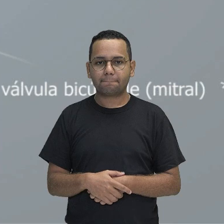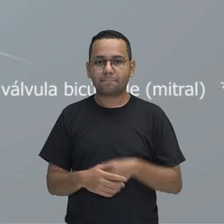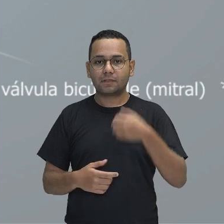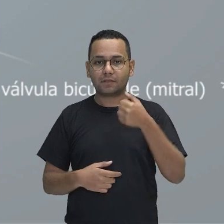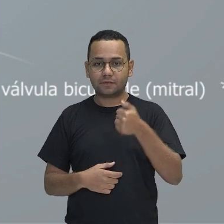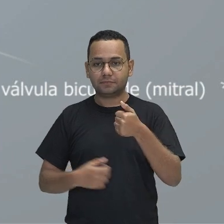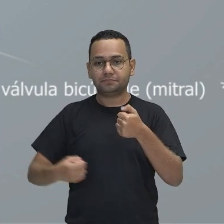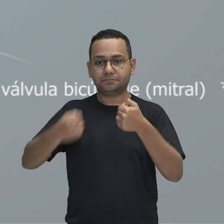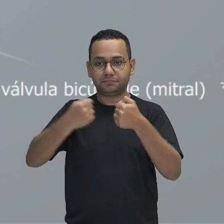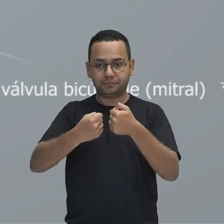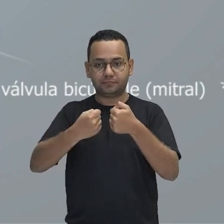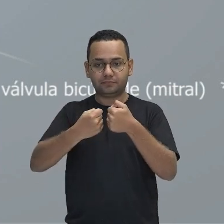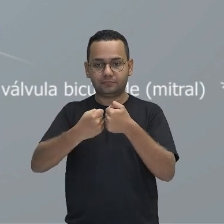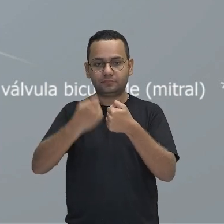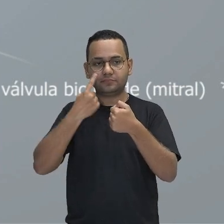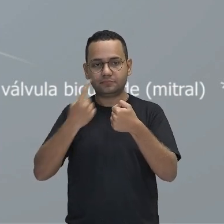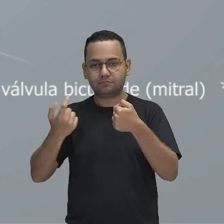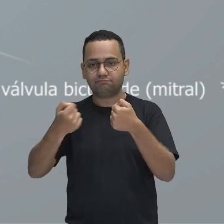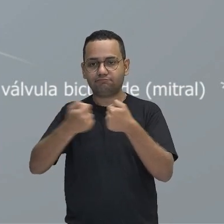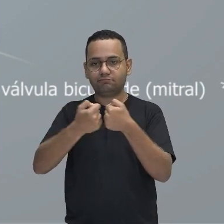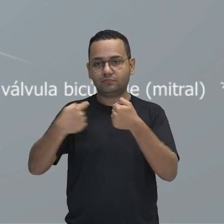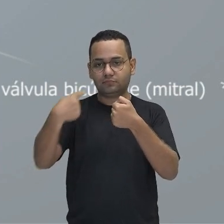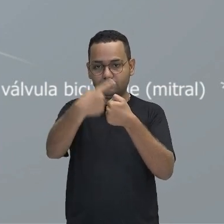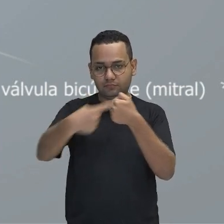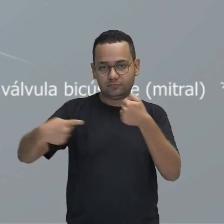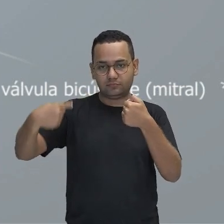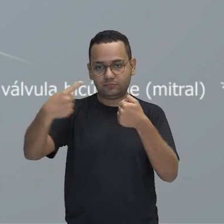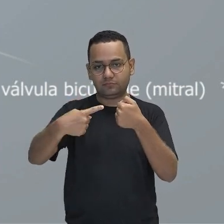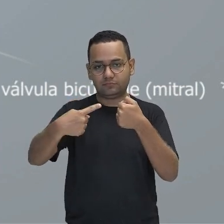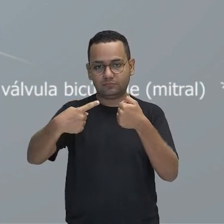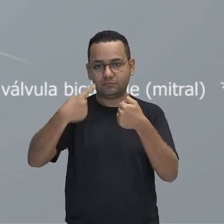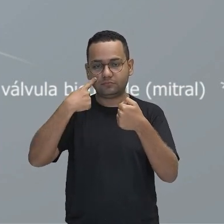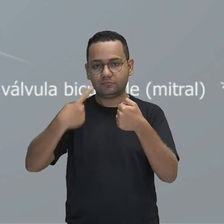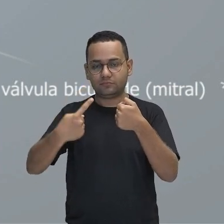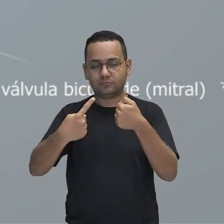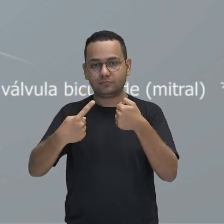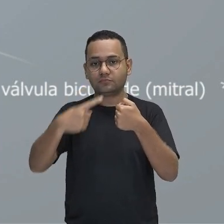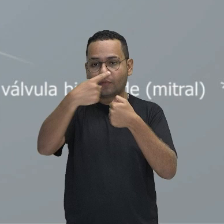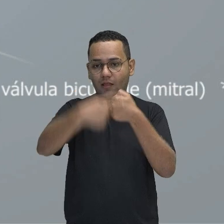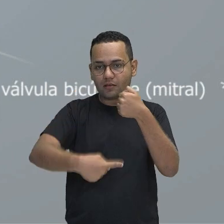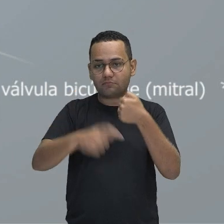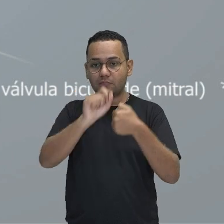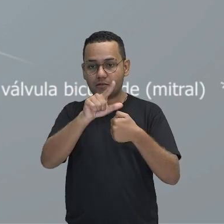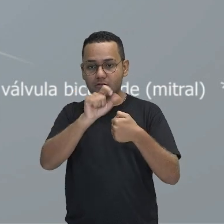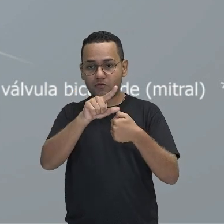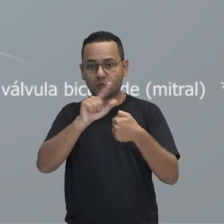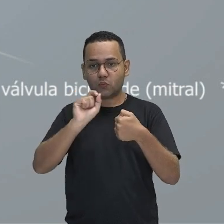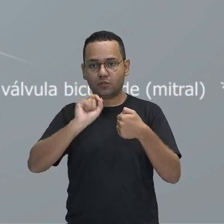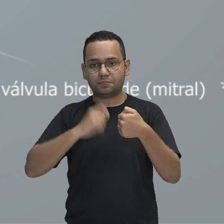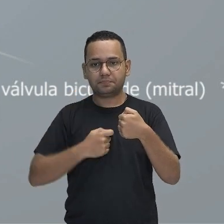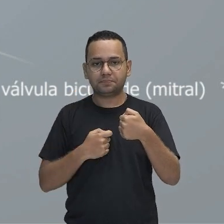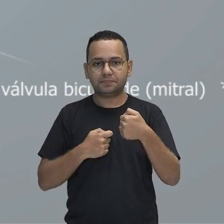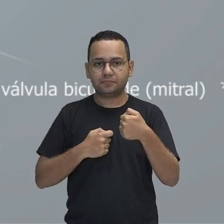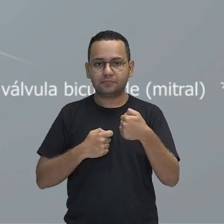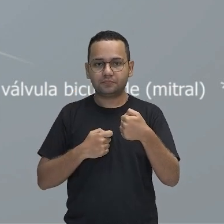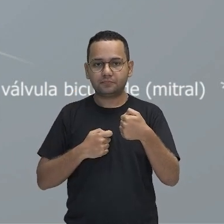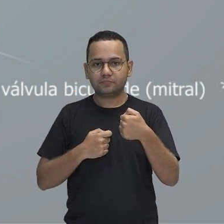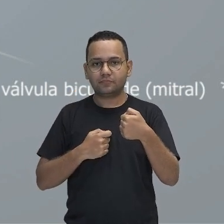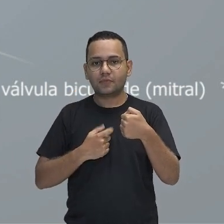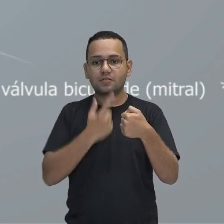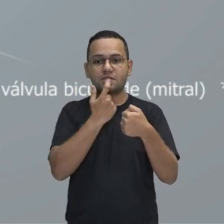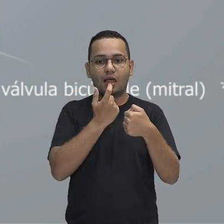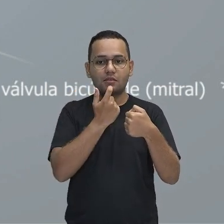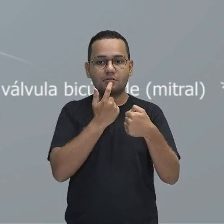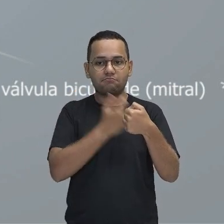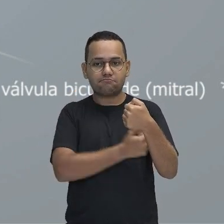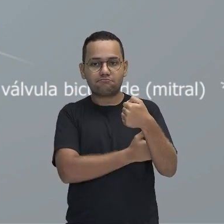chamar a atenção para vocês, como eu falei, chegando aqui, nós temos o sangue que está